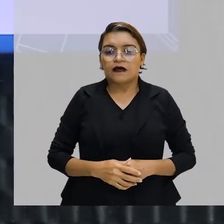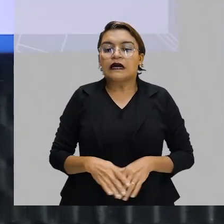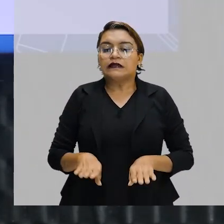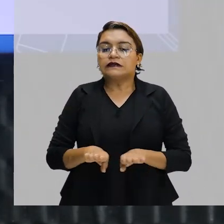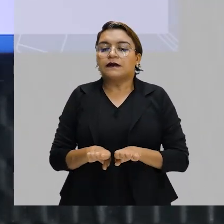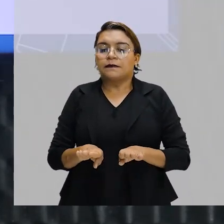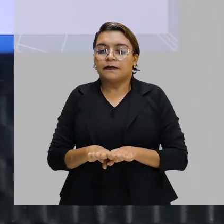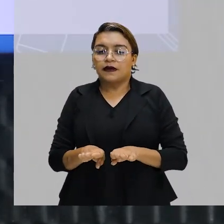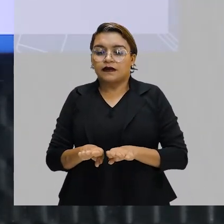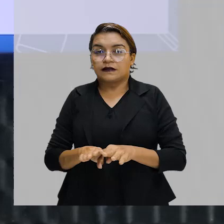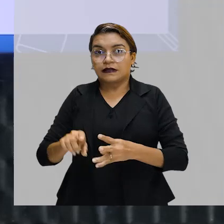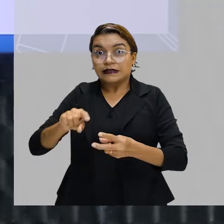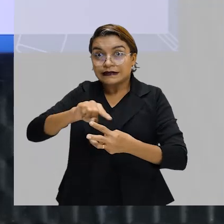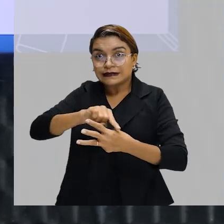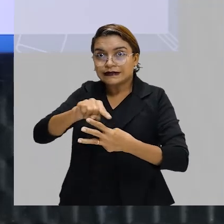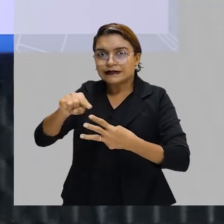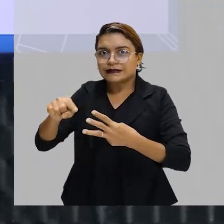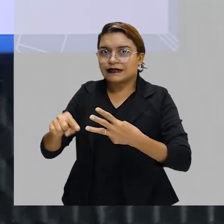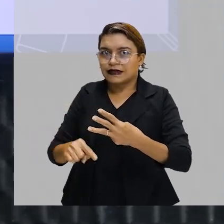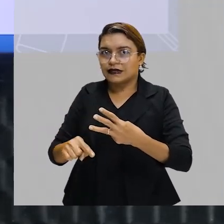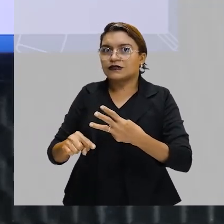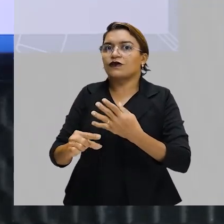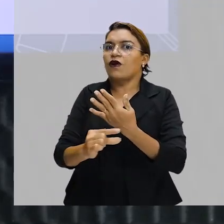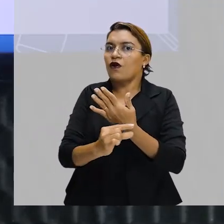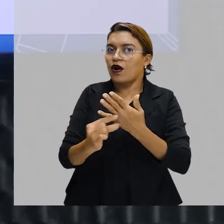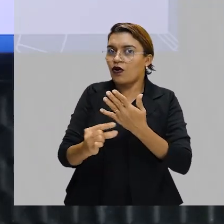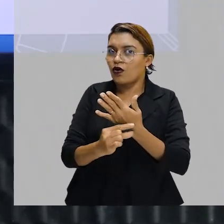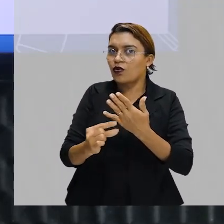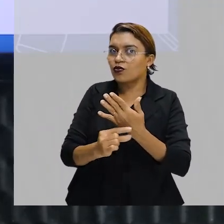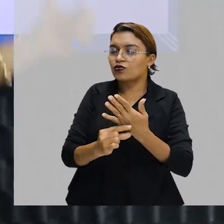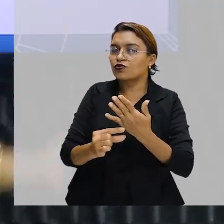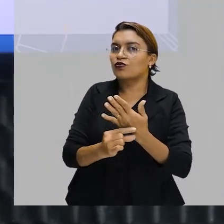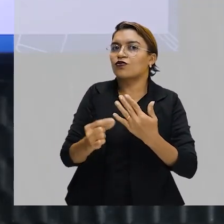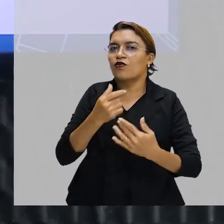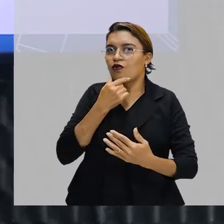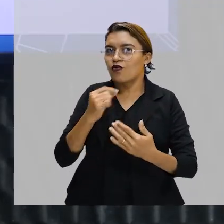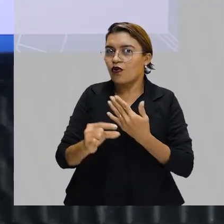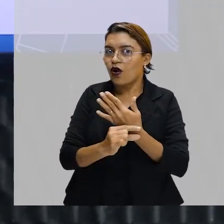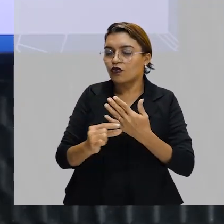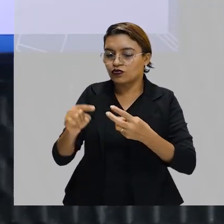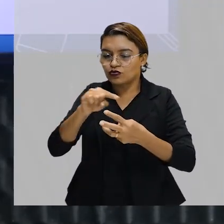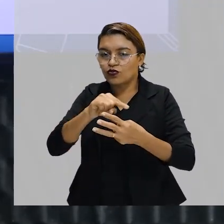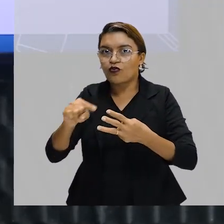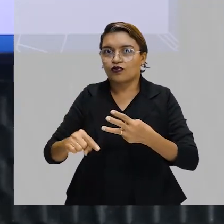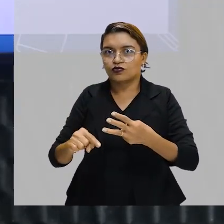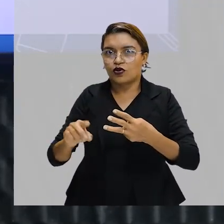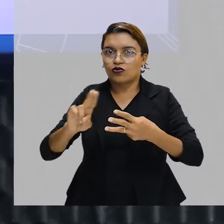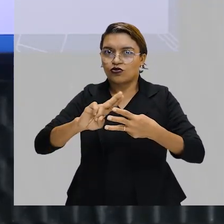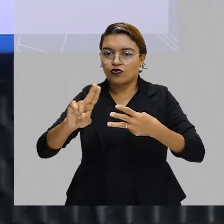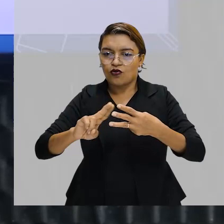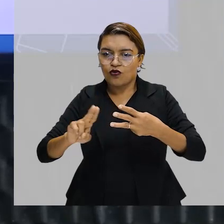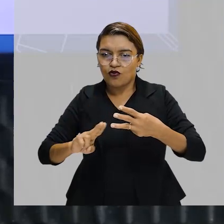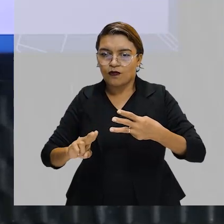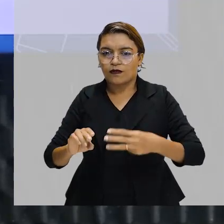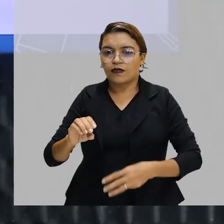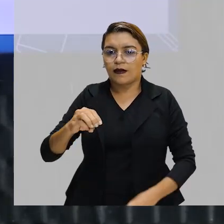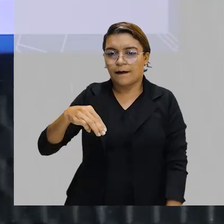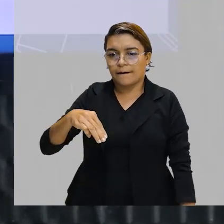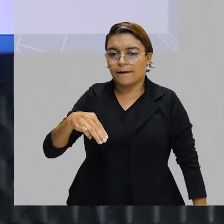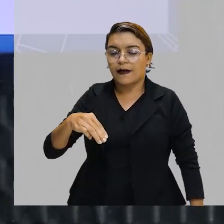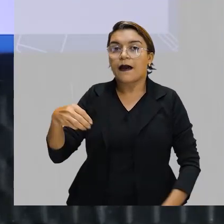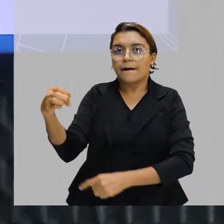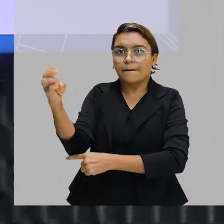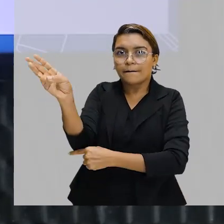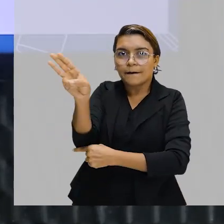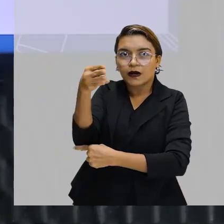modernista, Manuel Bandeira, Oswald de Andrade e Mário de Andrade. São os nomes, né, os 3 nomes, e eles estão